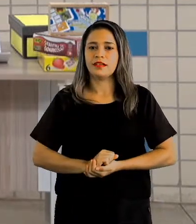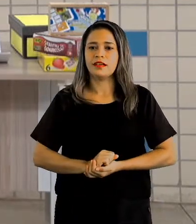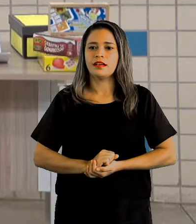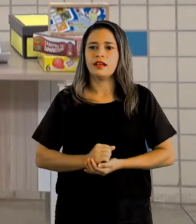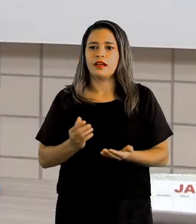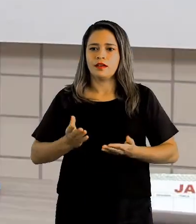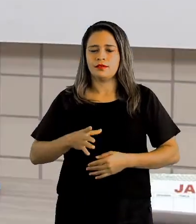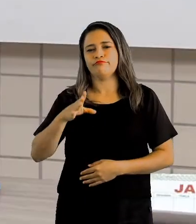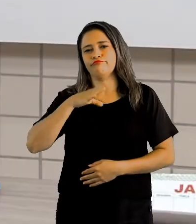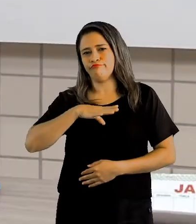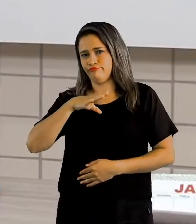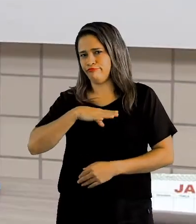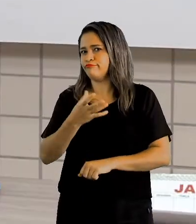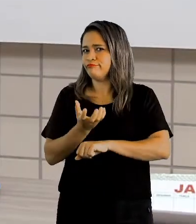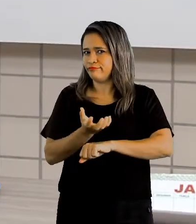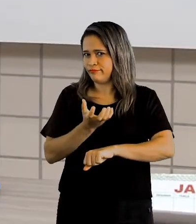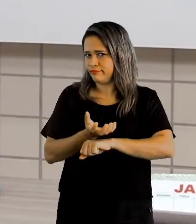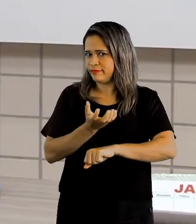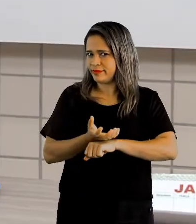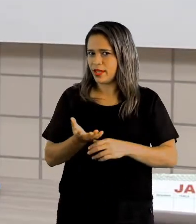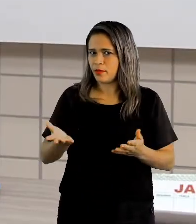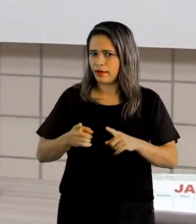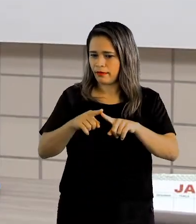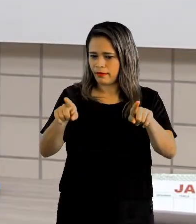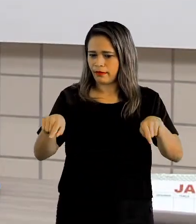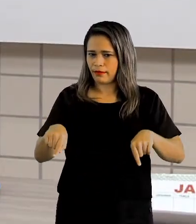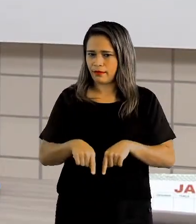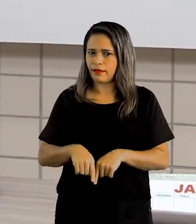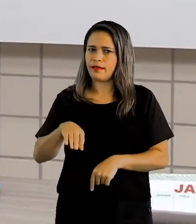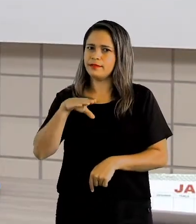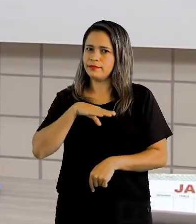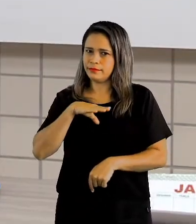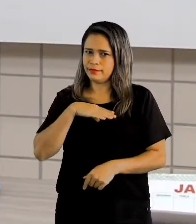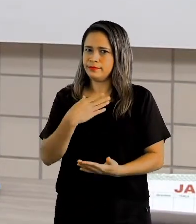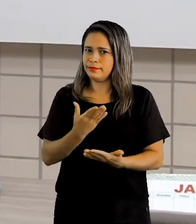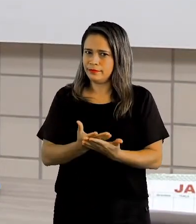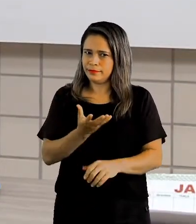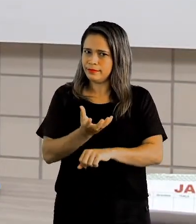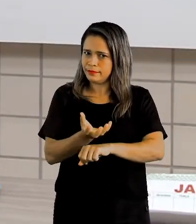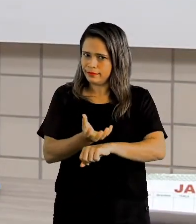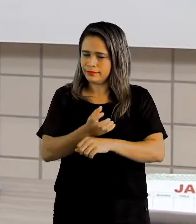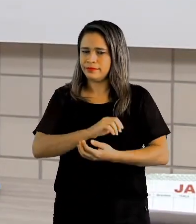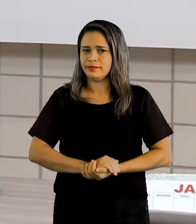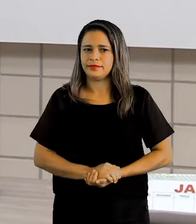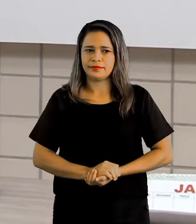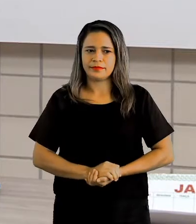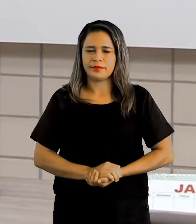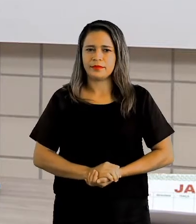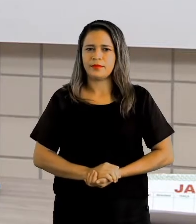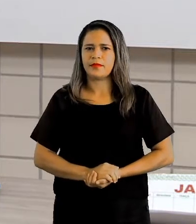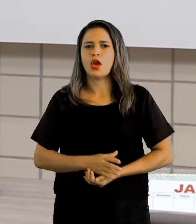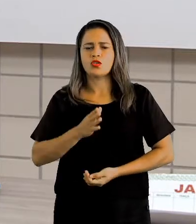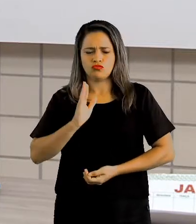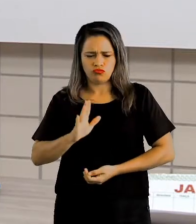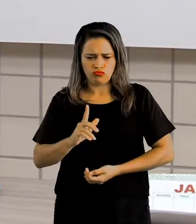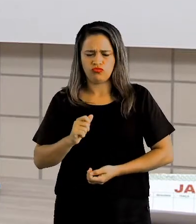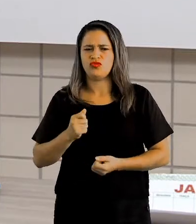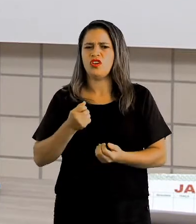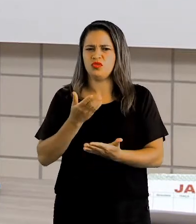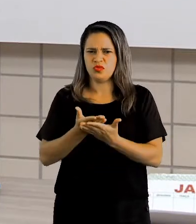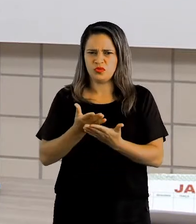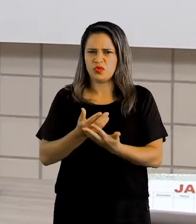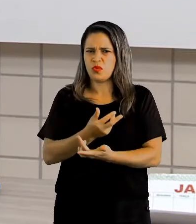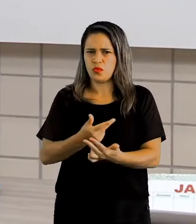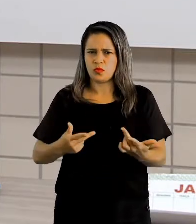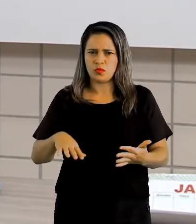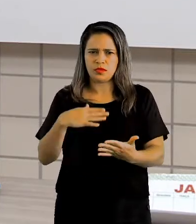portuguesa. Como a gente fala na nossa sala, a matéria de português, tá bom? Nós já trabalhamos algumas aulas. Durante